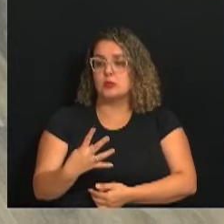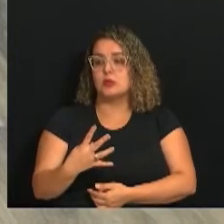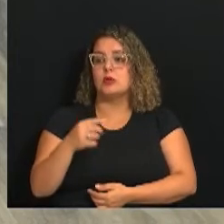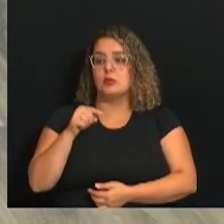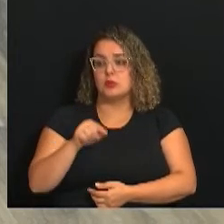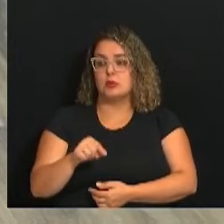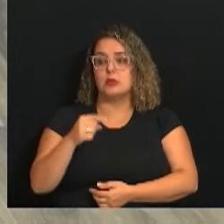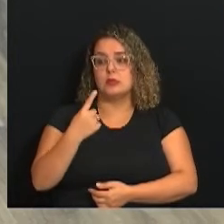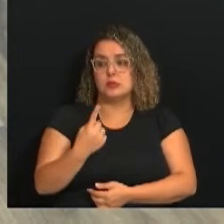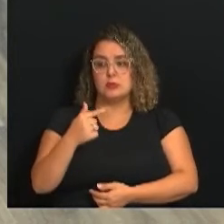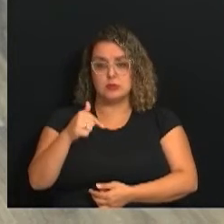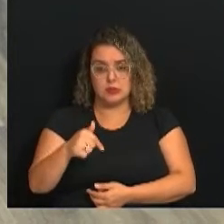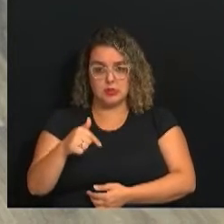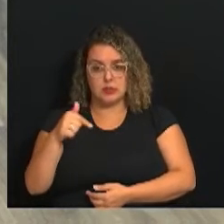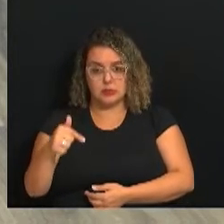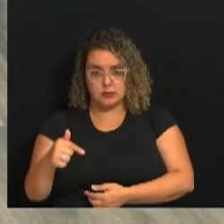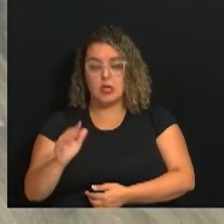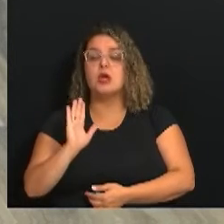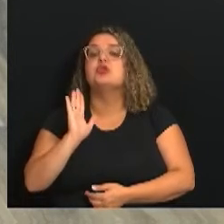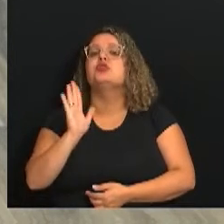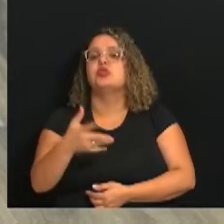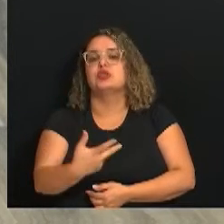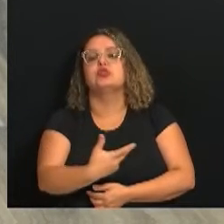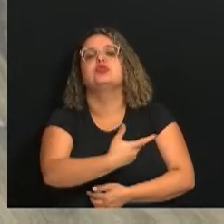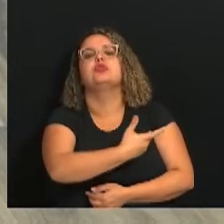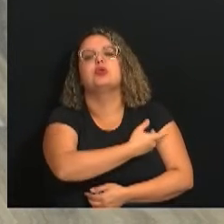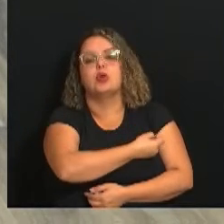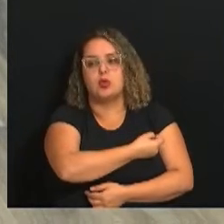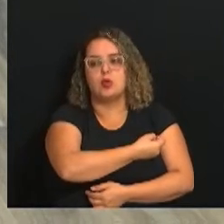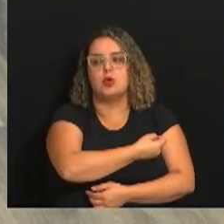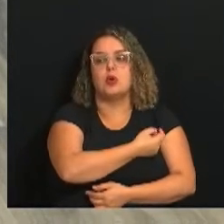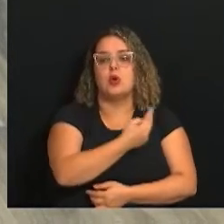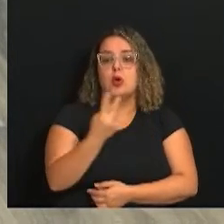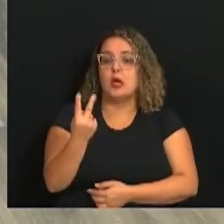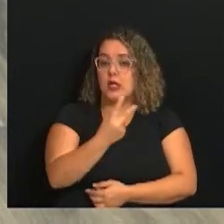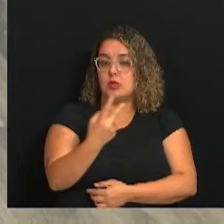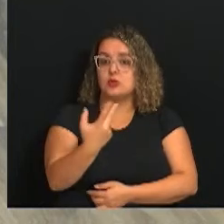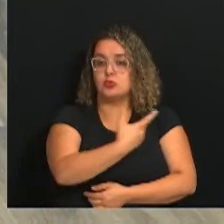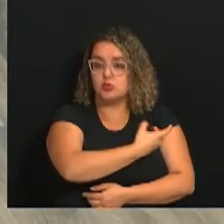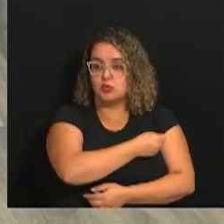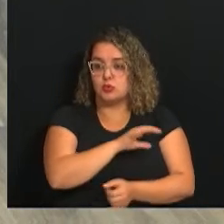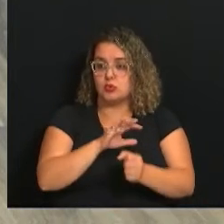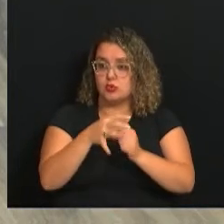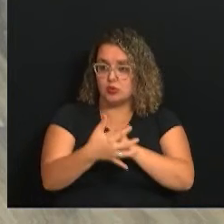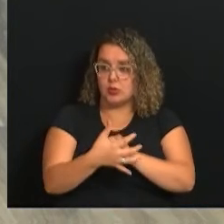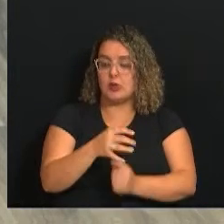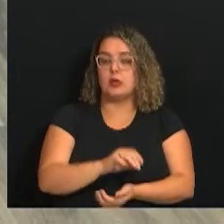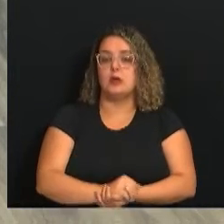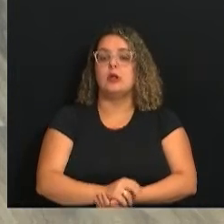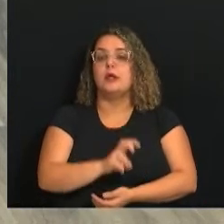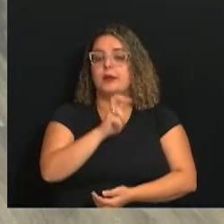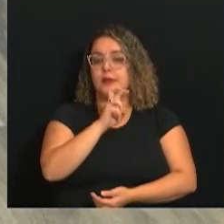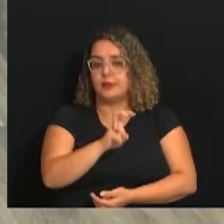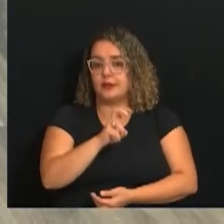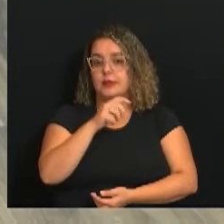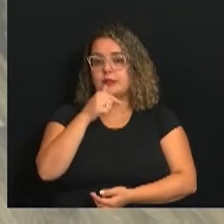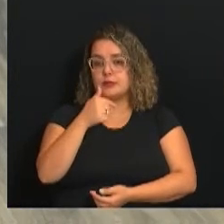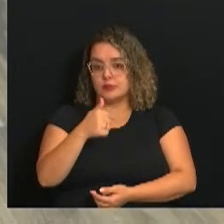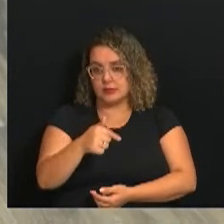idade acima de 60 anos também para a Covid-19. Olha, a gente tem inclusive contra